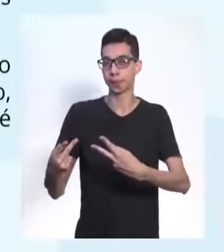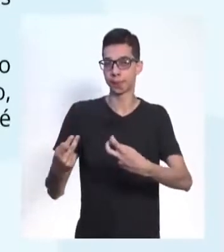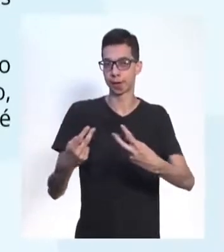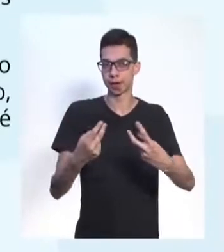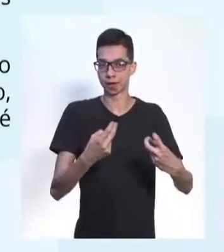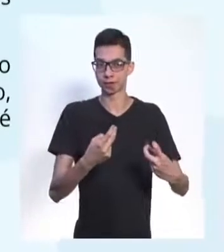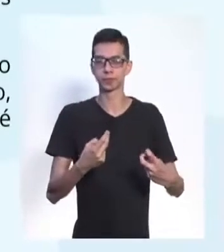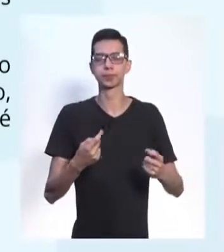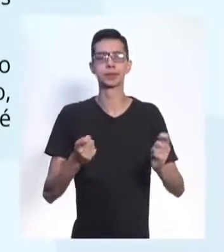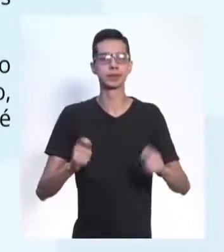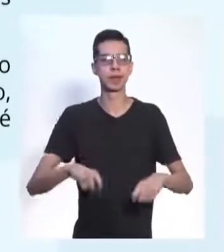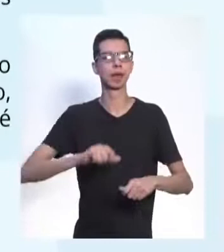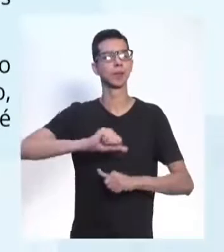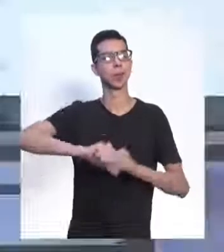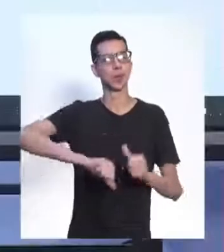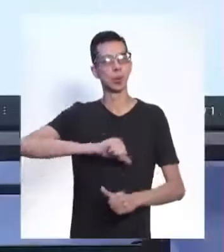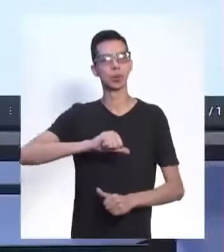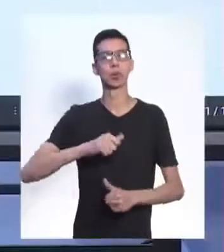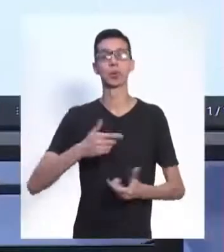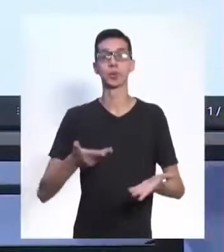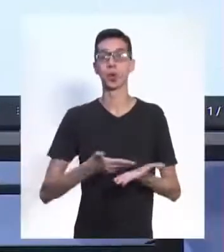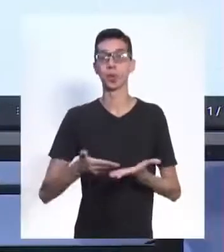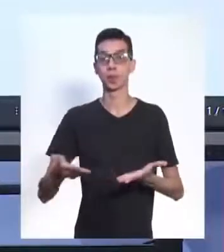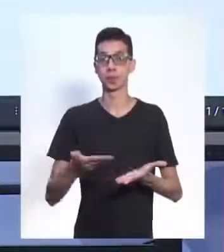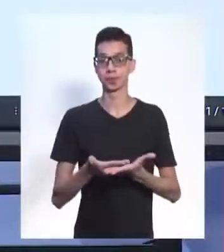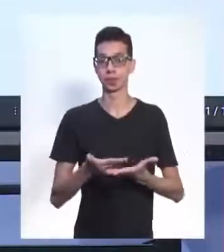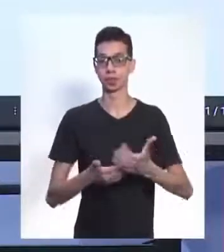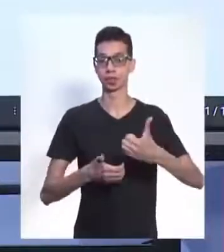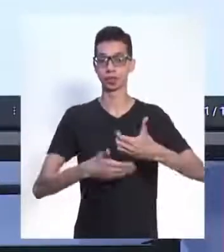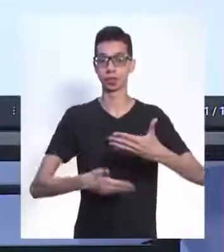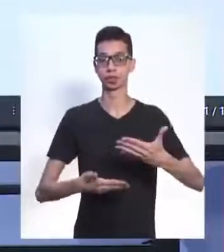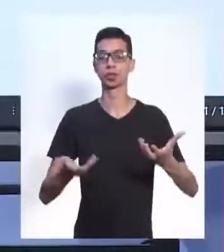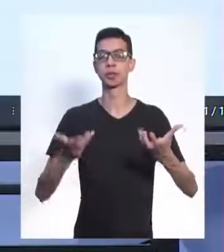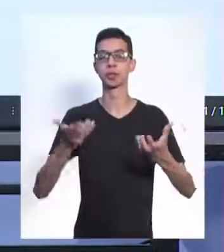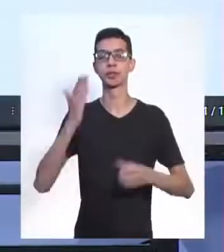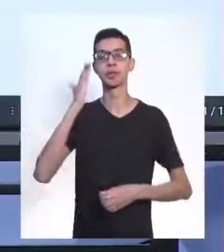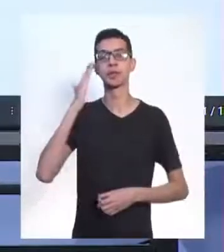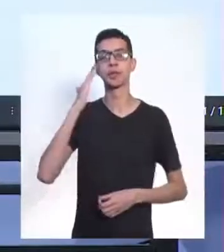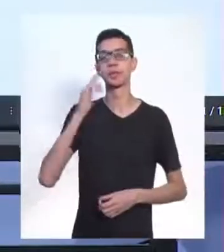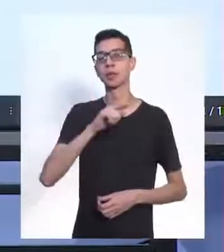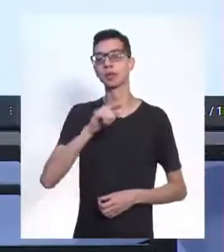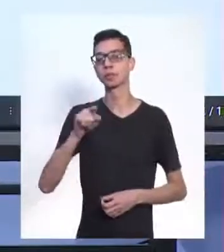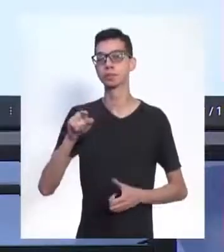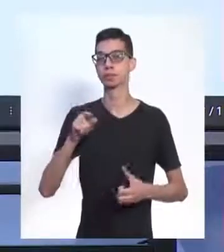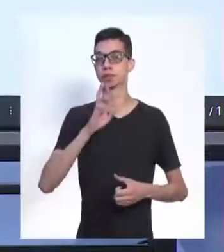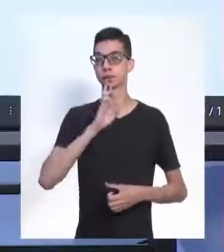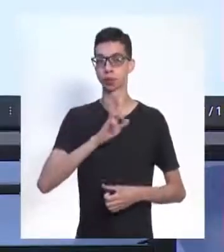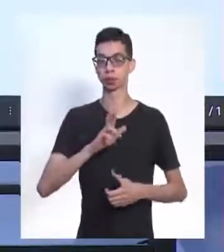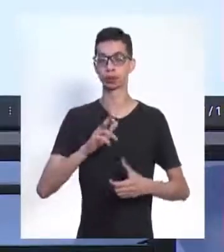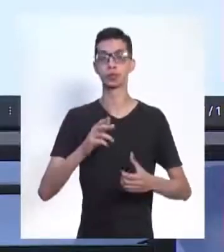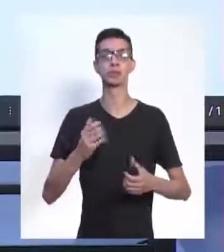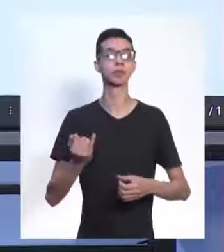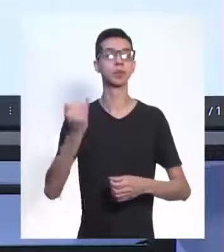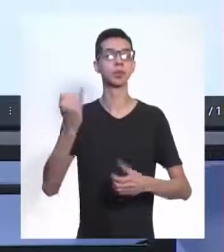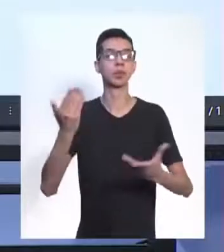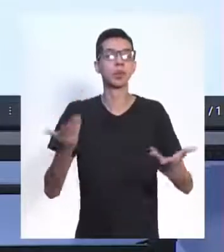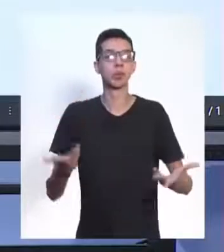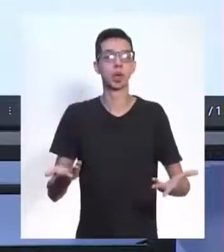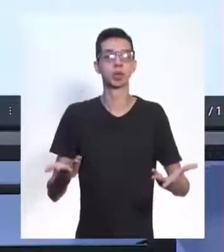vai começar a nossa aula com um chat. Eu quero saber qual é a importância dos